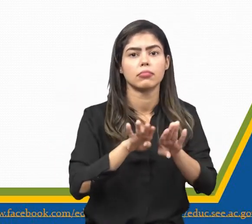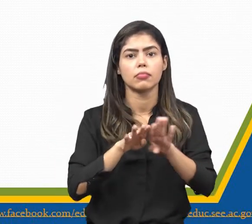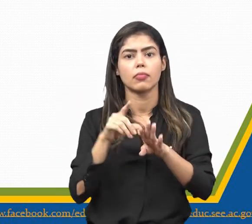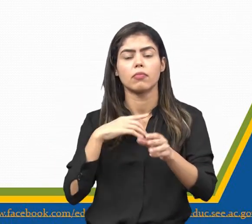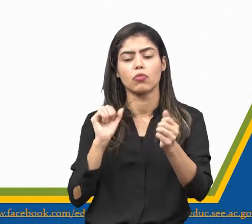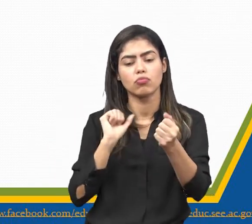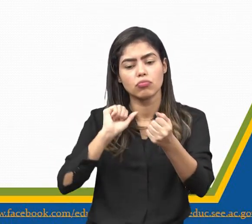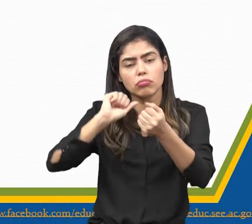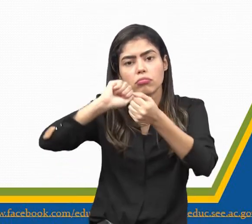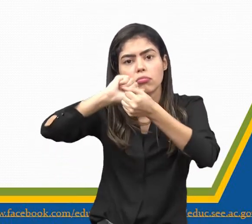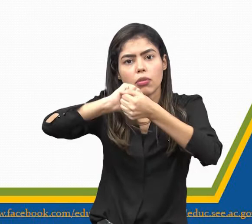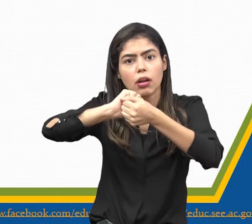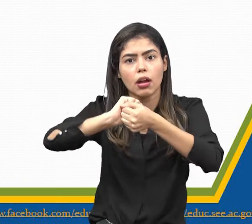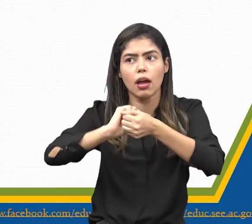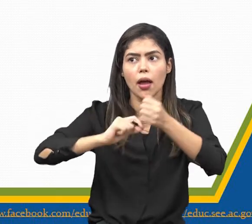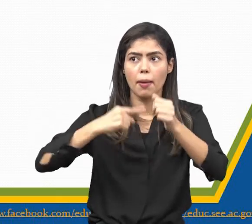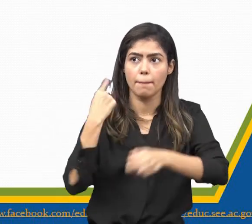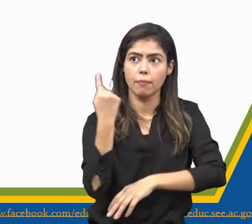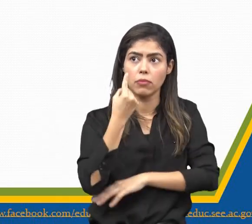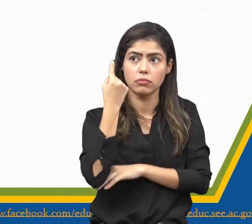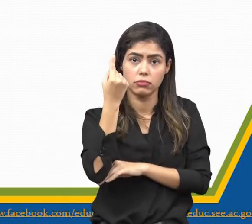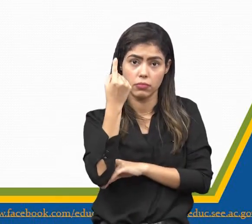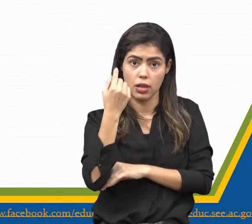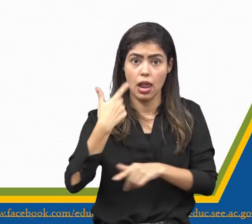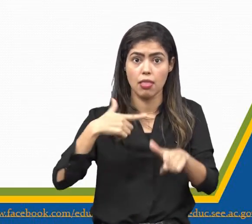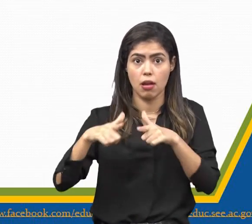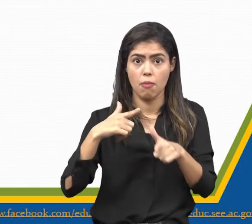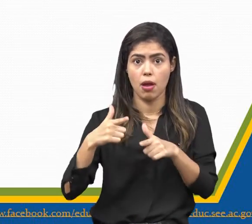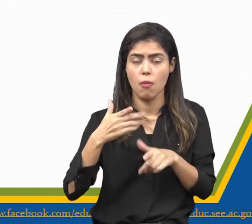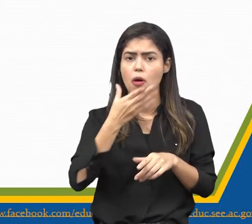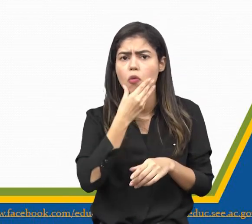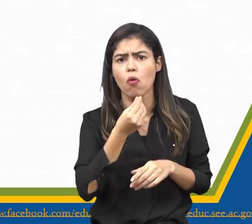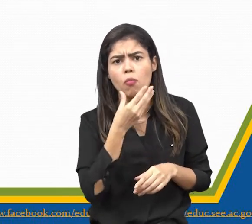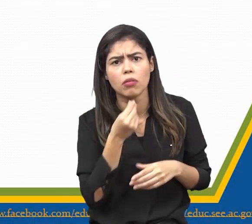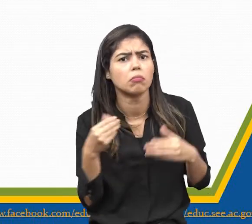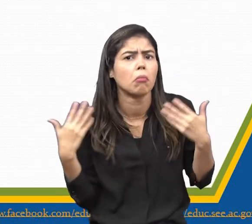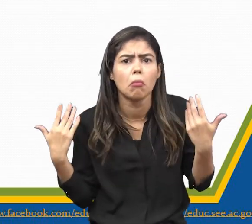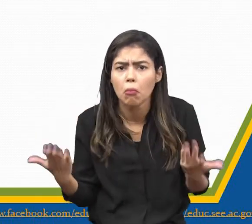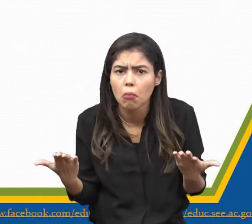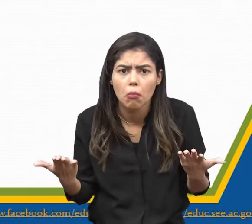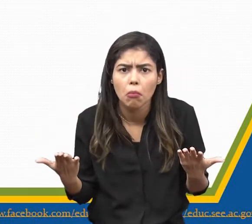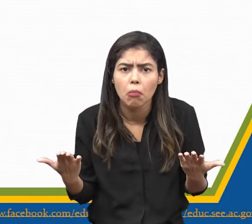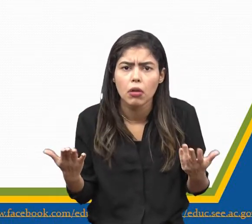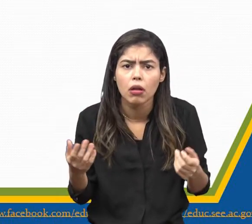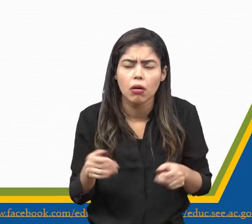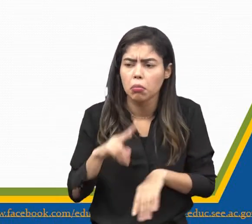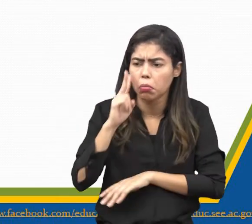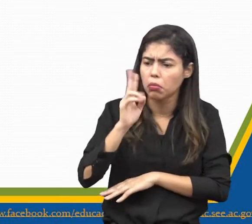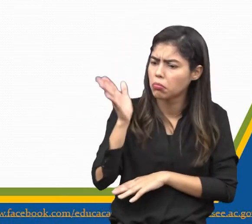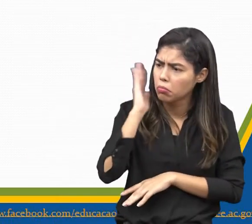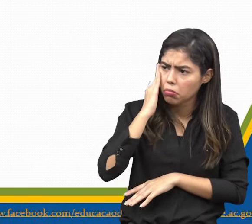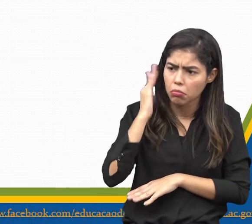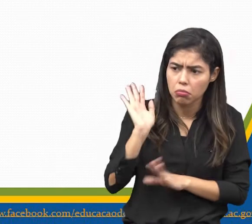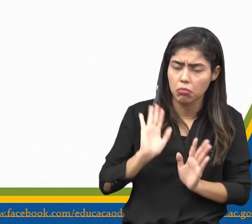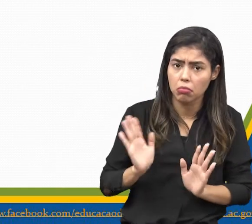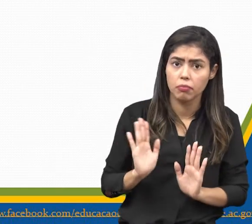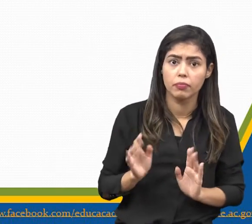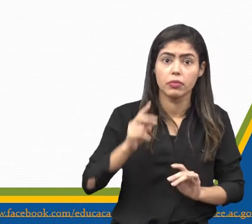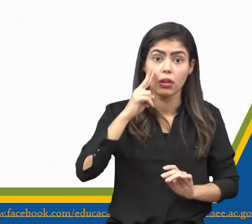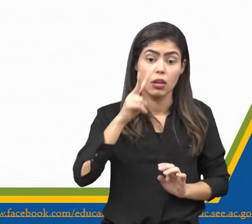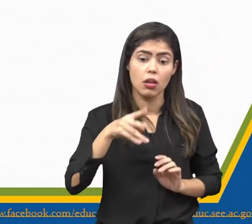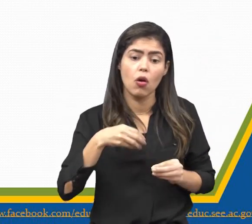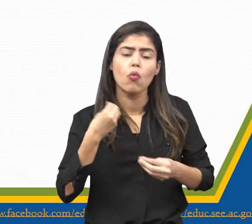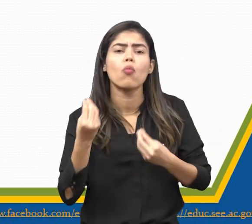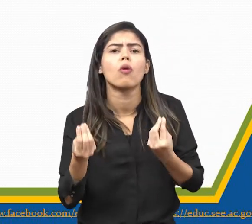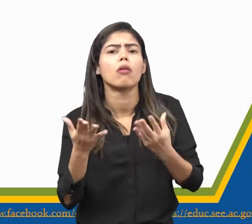essas 2 orações, a minha principal, que ela trabalha para um homem, mas trabalhar para um homem é uma coisa muito vaga. Eu quero te mostrar que